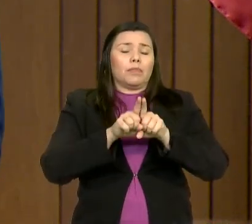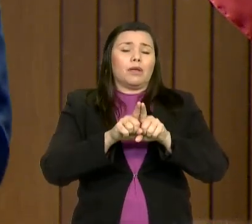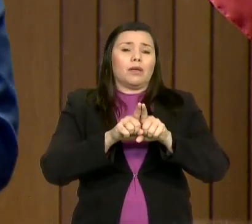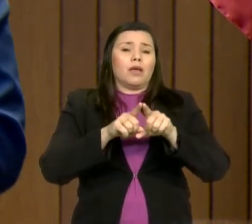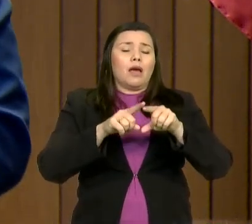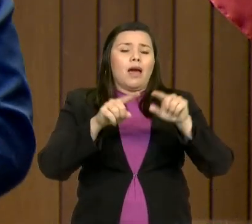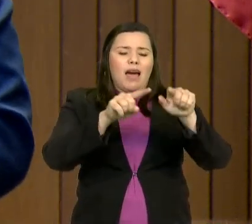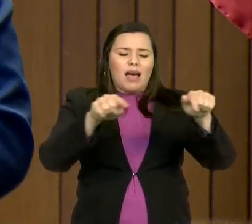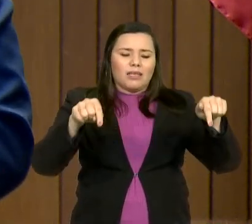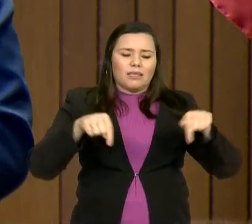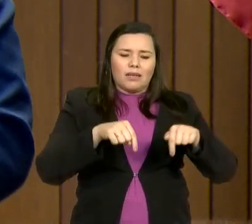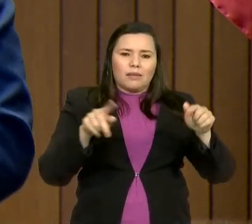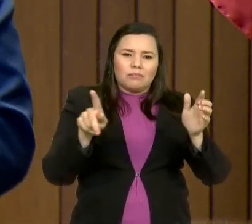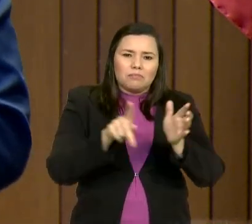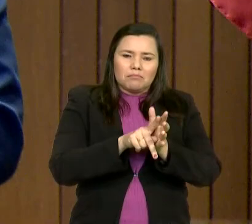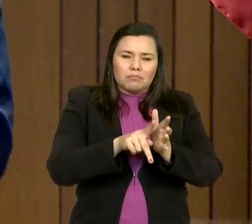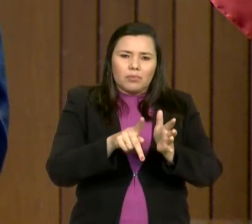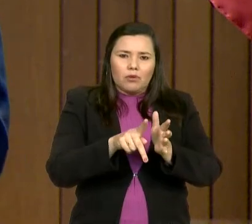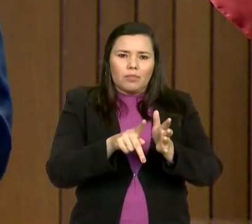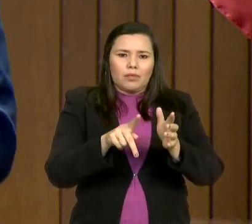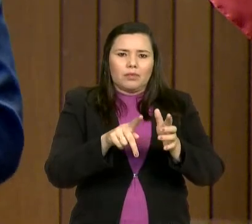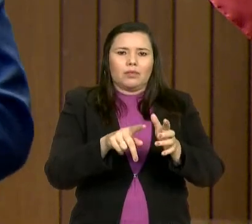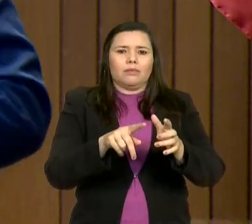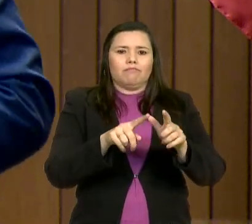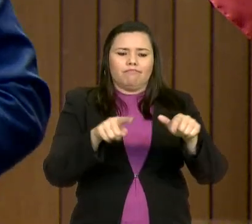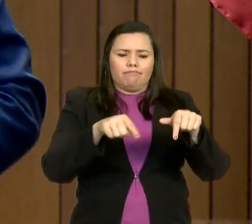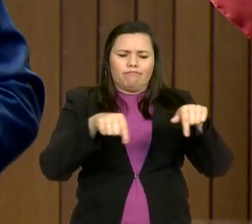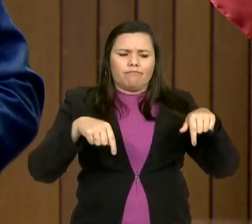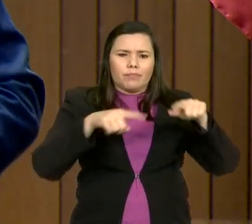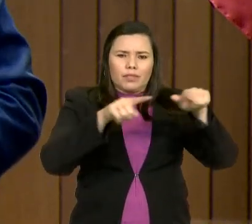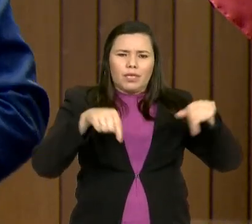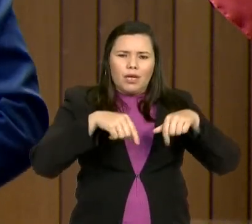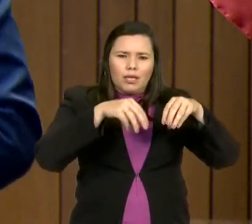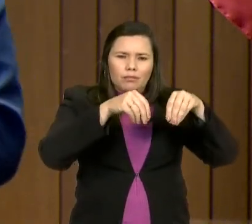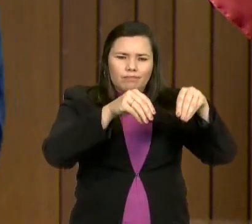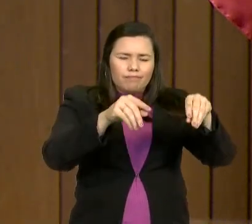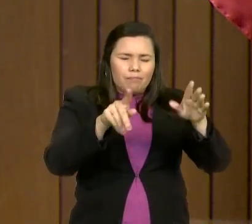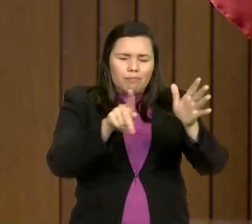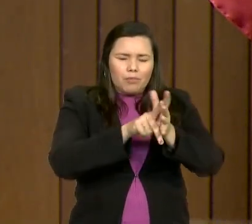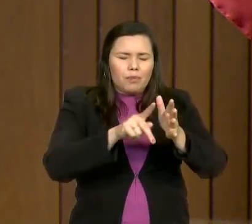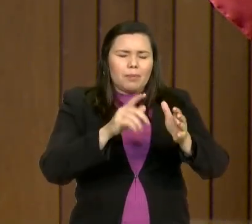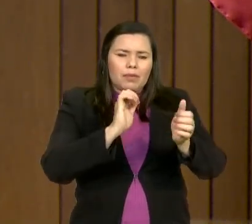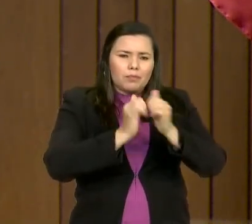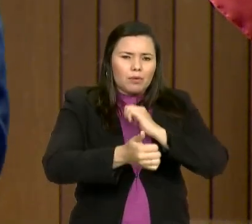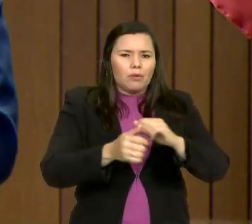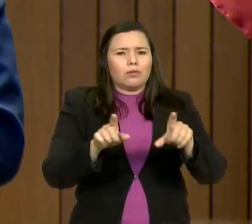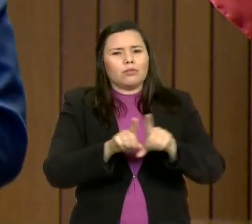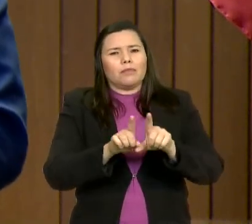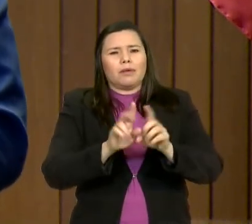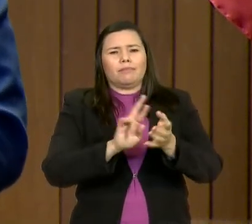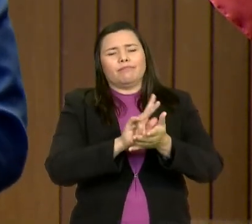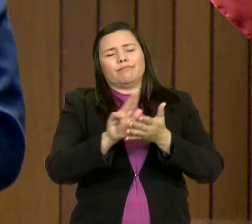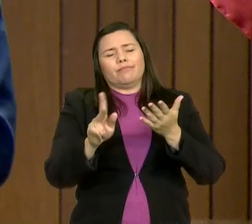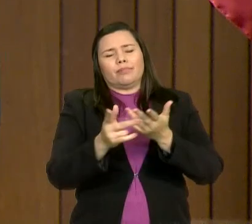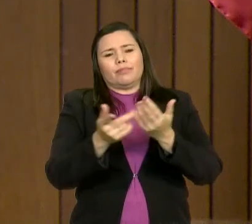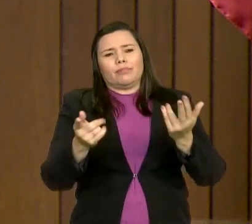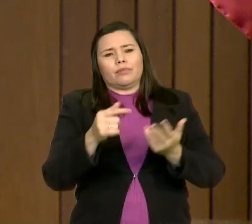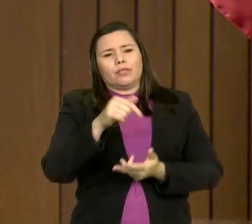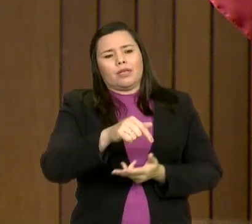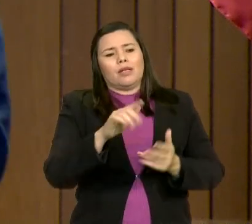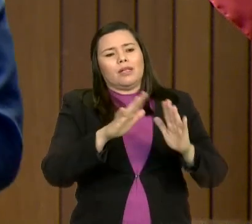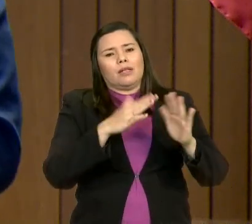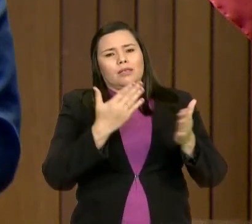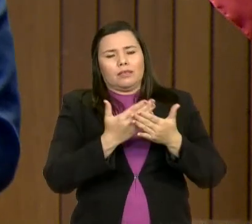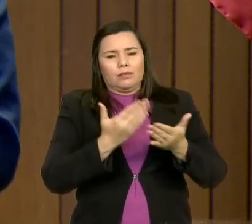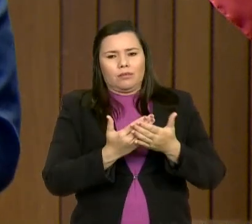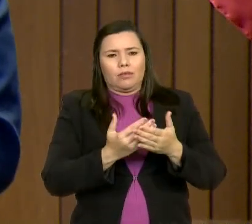lá em 2017, no dia 12 de janeiro, eu tive a oportunidade de estar à frente do município e junto